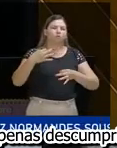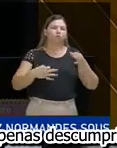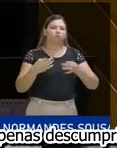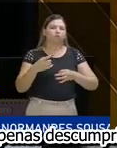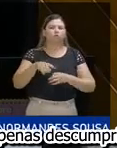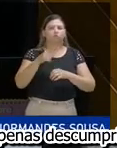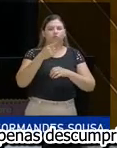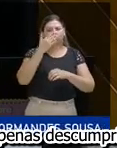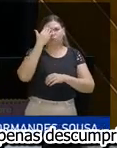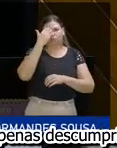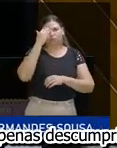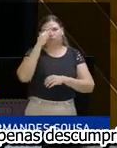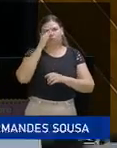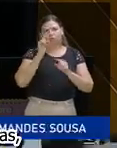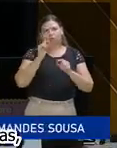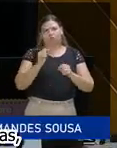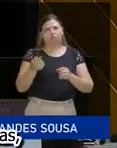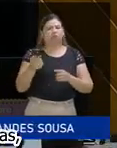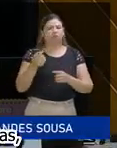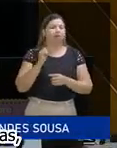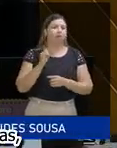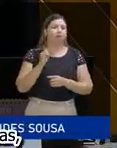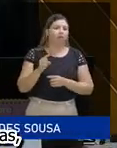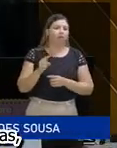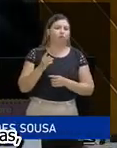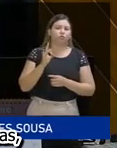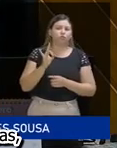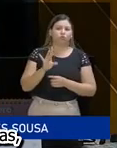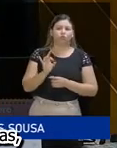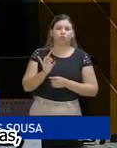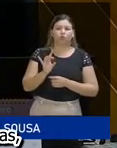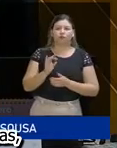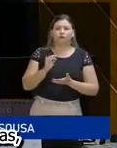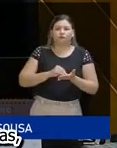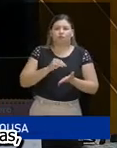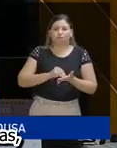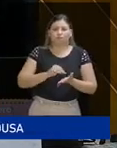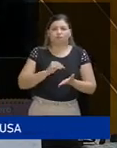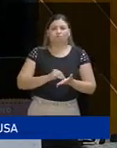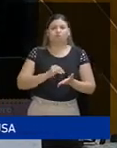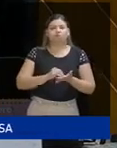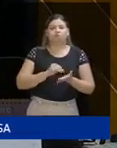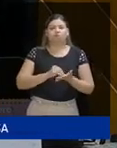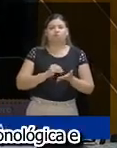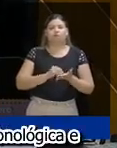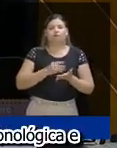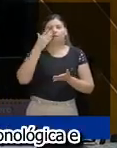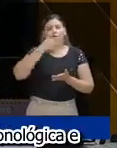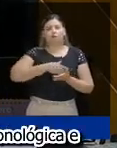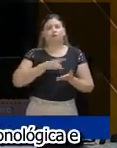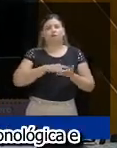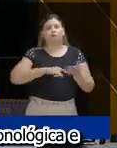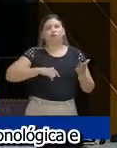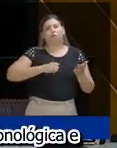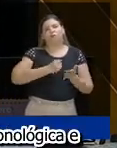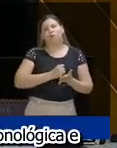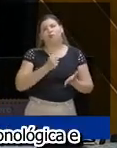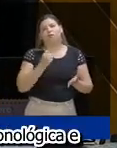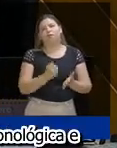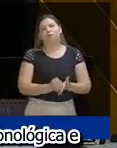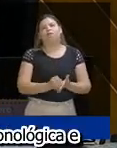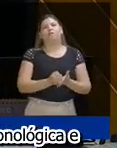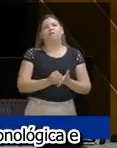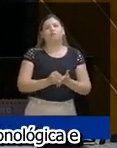a agremiação apenas descumpriu um aspecto formal na apresentação de suas contas. Os documentos não foram